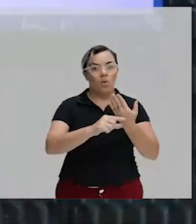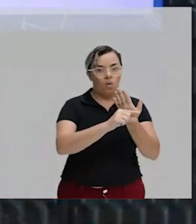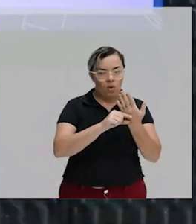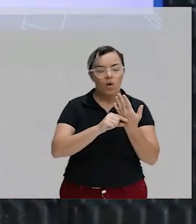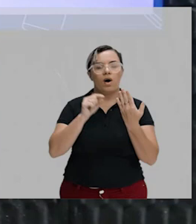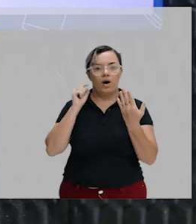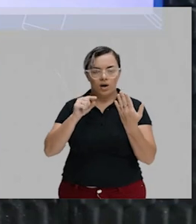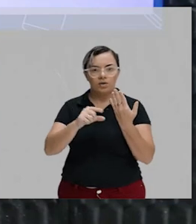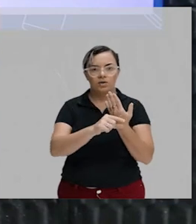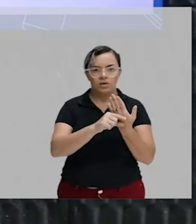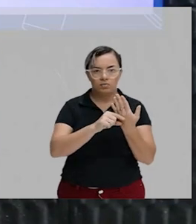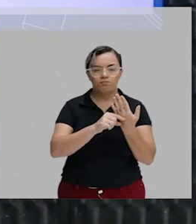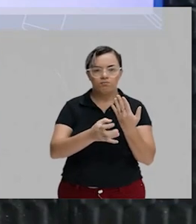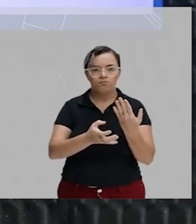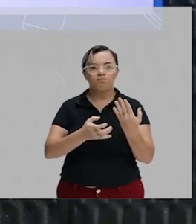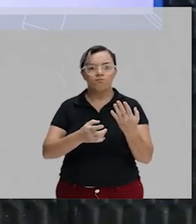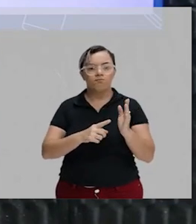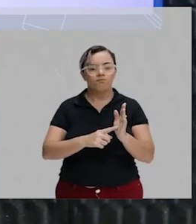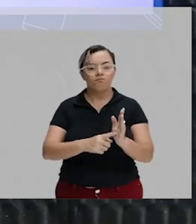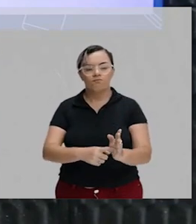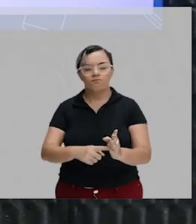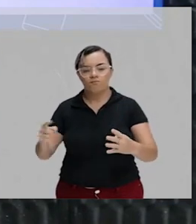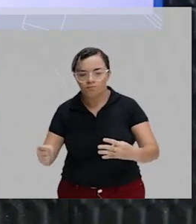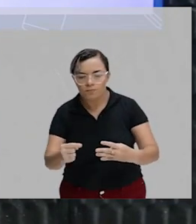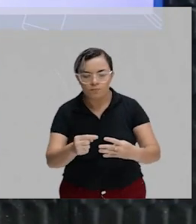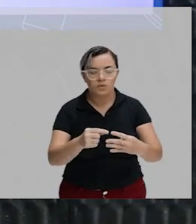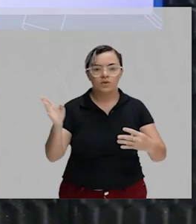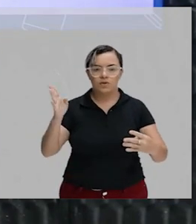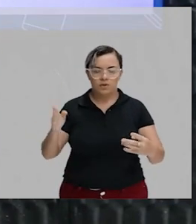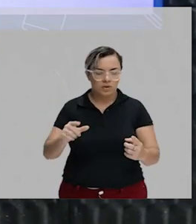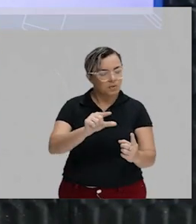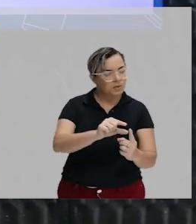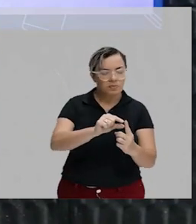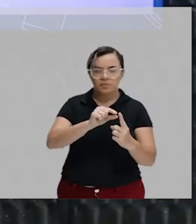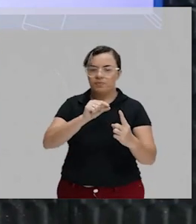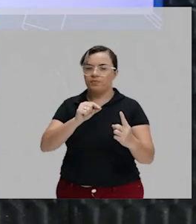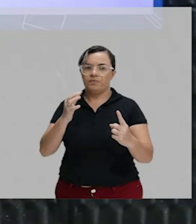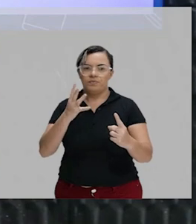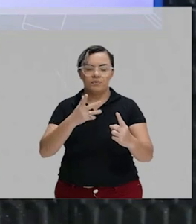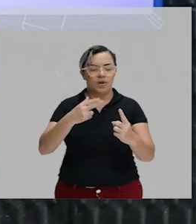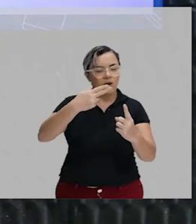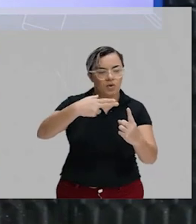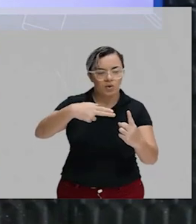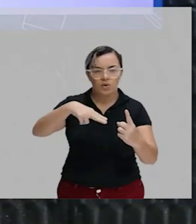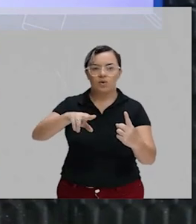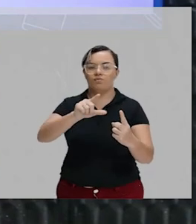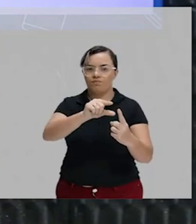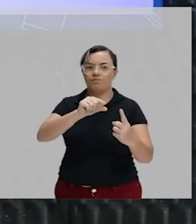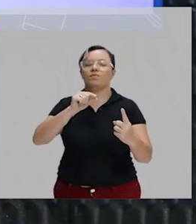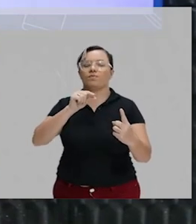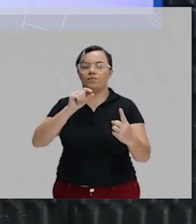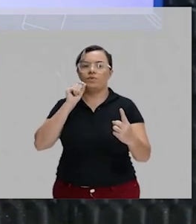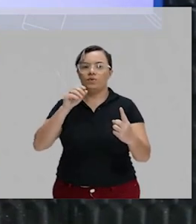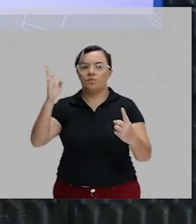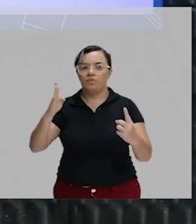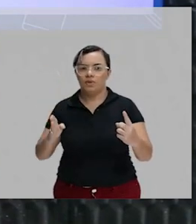modo Desse nosso simbolismo ficou muito com muito prestígio e com um brilho de estrela Ou seja é o nome que se destaca dentro do simbolismo